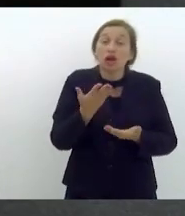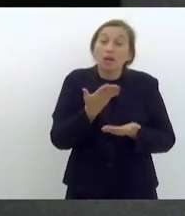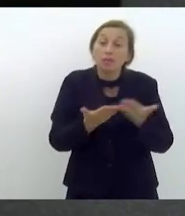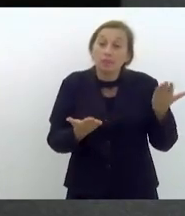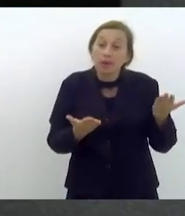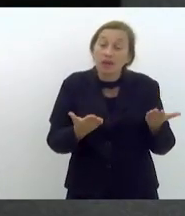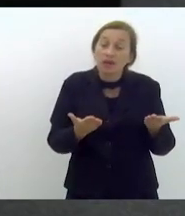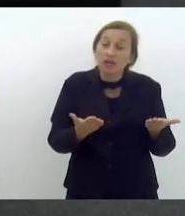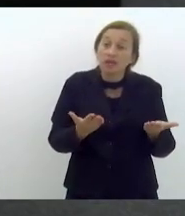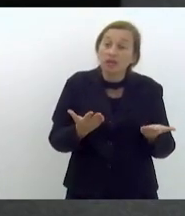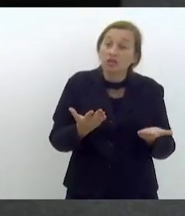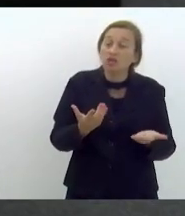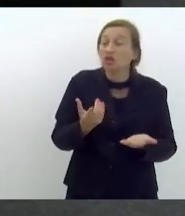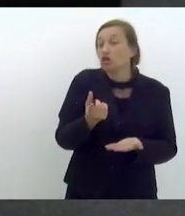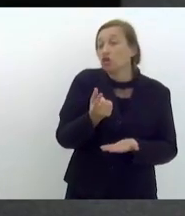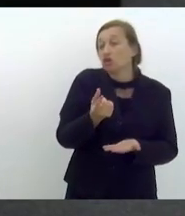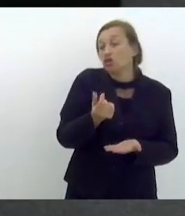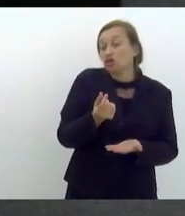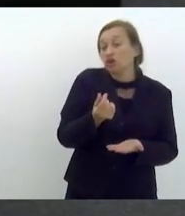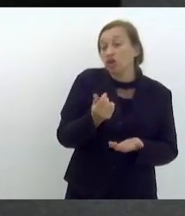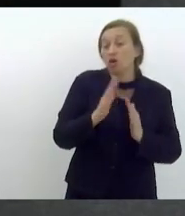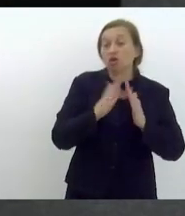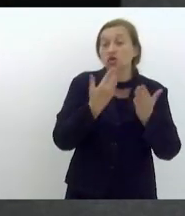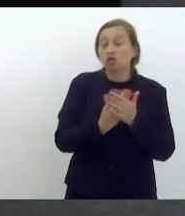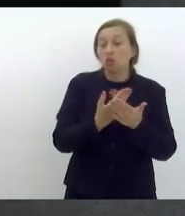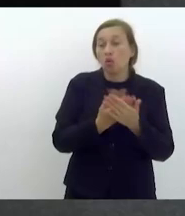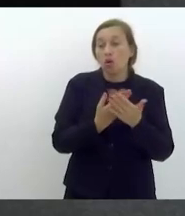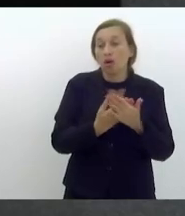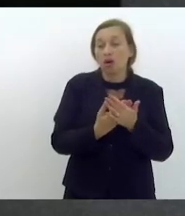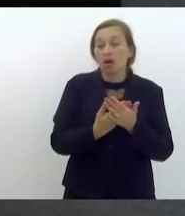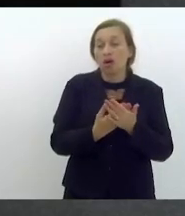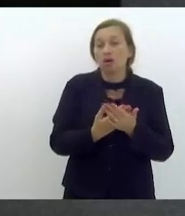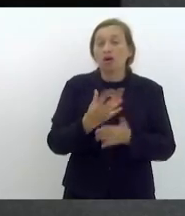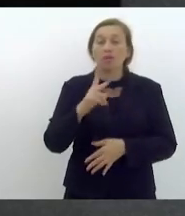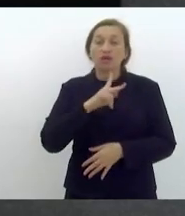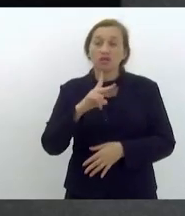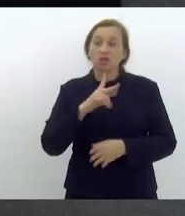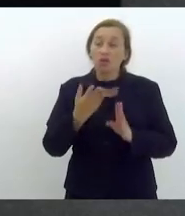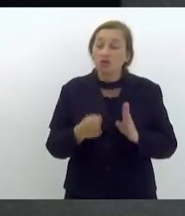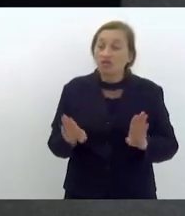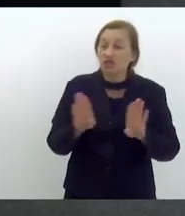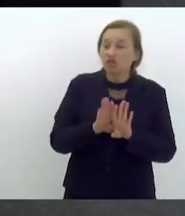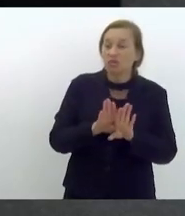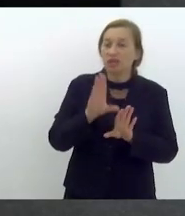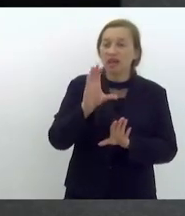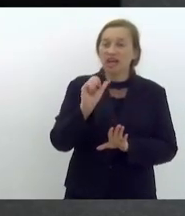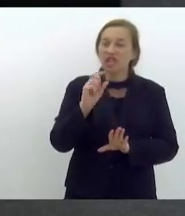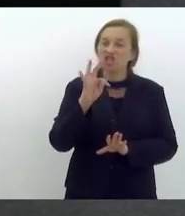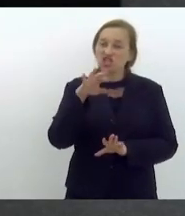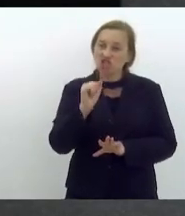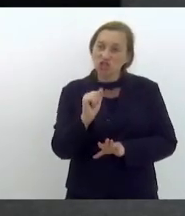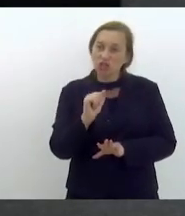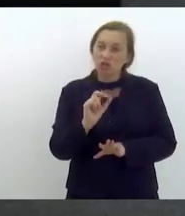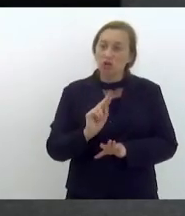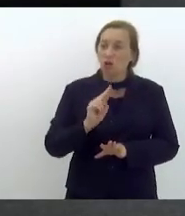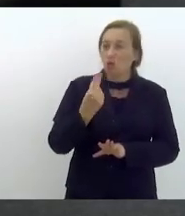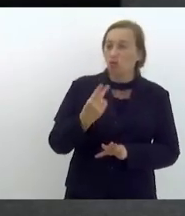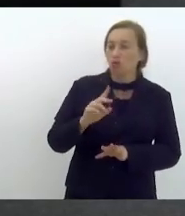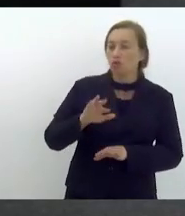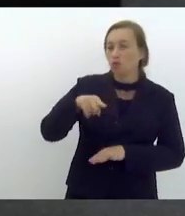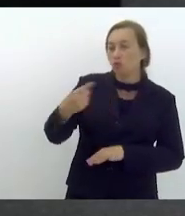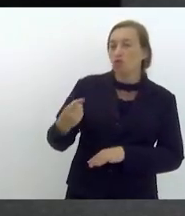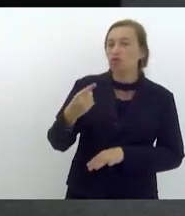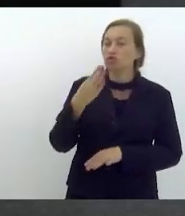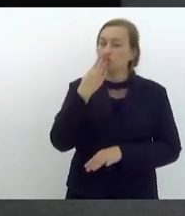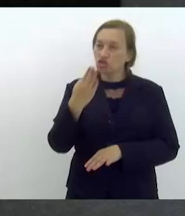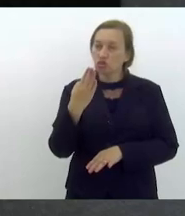das escolas particulares com o fechamento da cantina ou se a cantina iria funcionar com outro tipo de alimentação